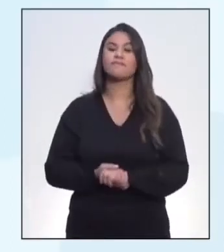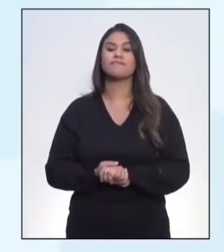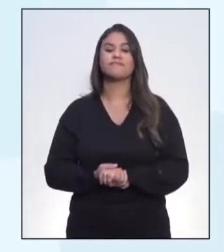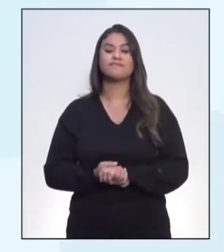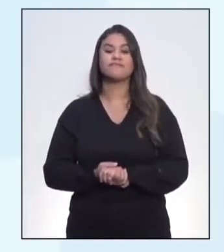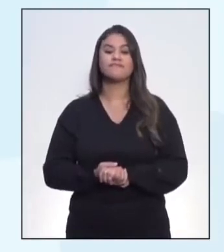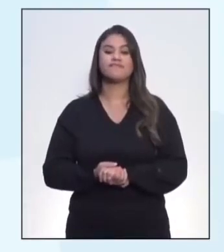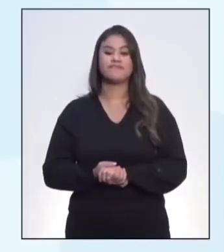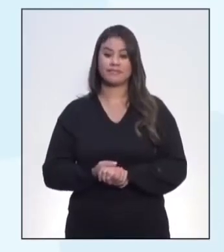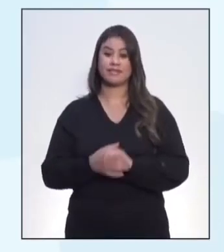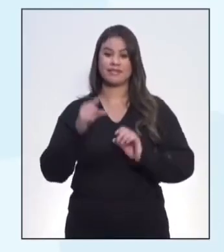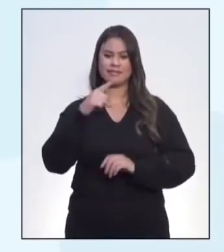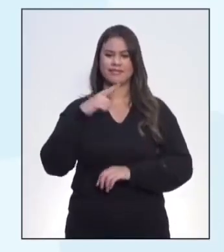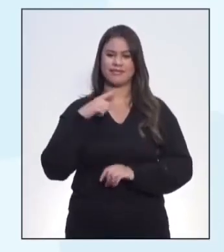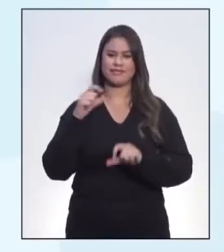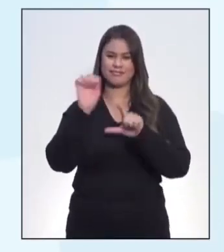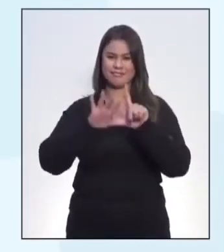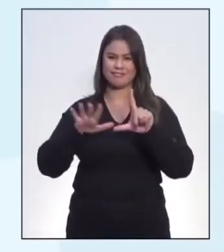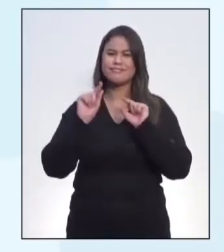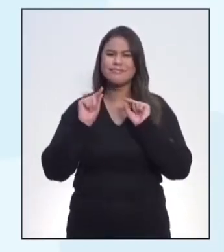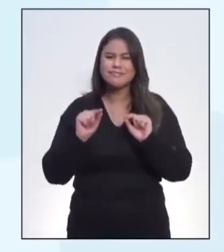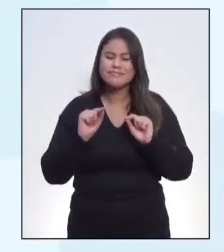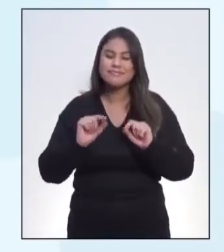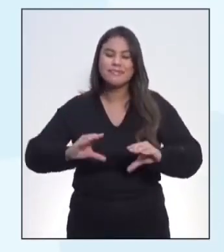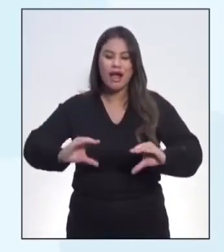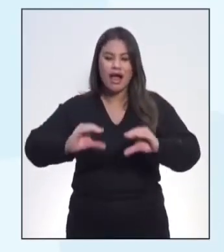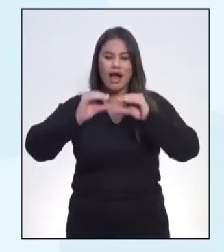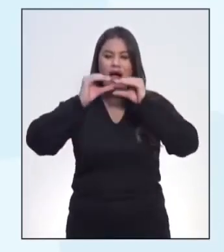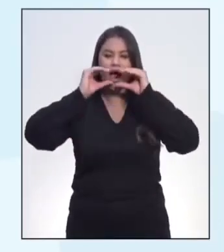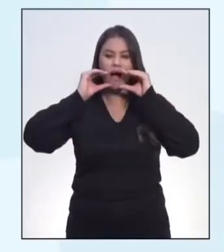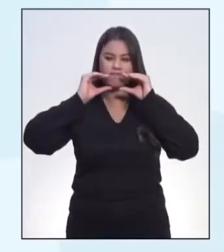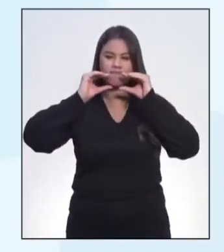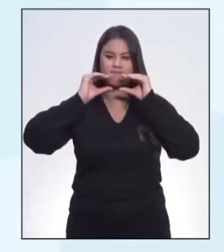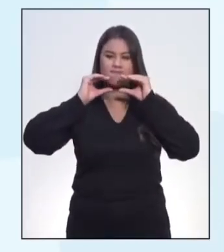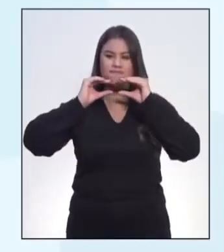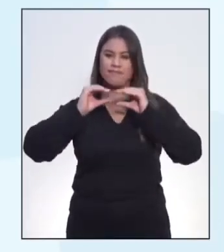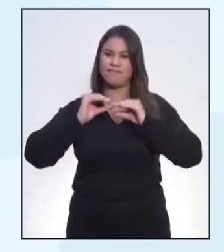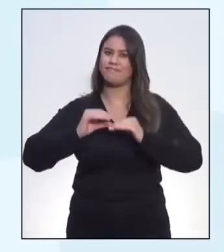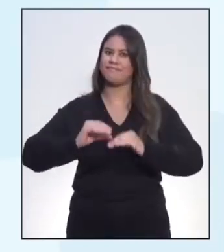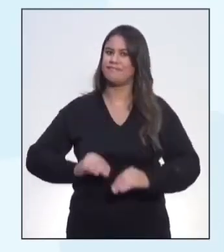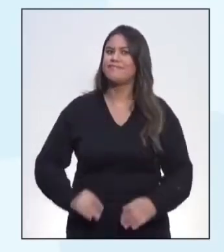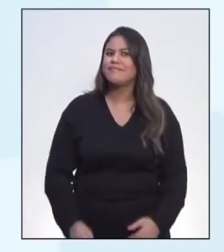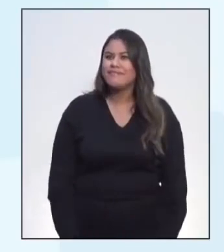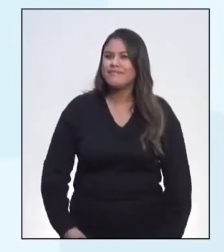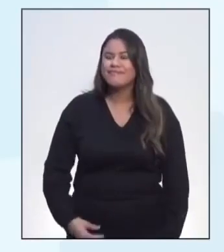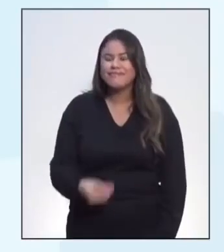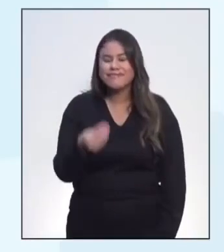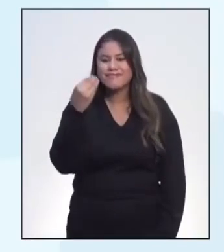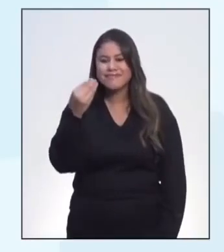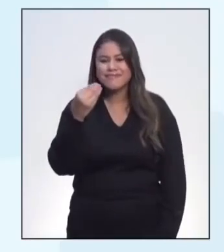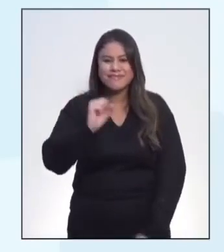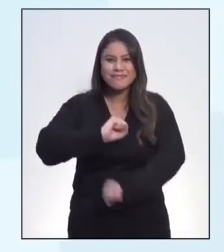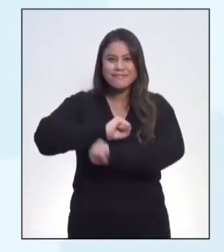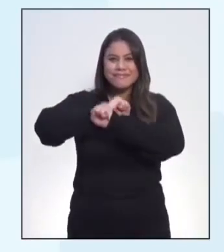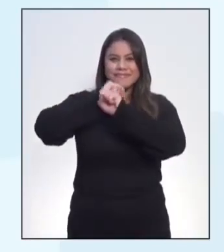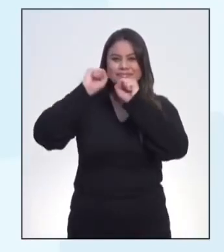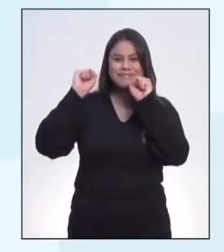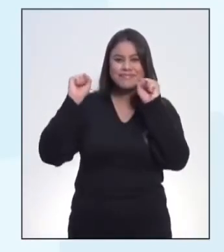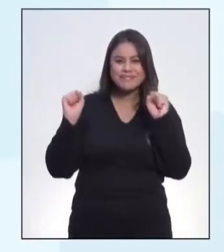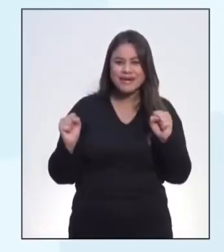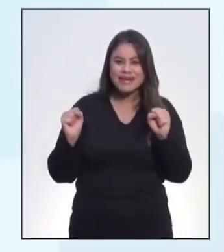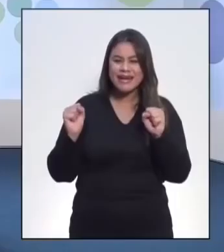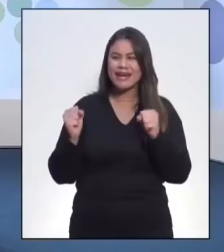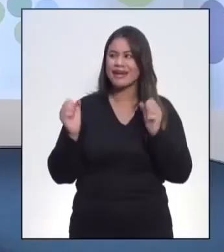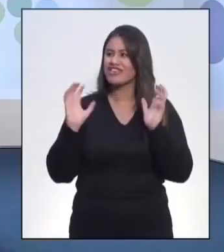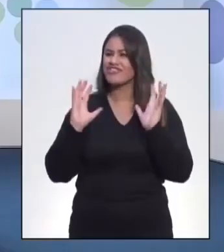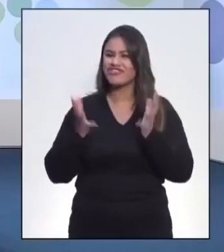isso, Alessandra? Hambúrgueres. É um hambúrguer? Pois é, logo cedo, para quem acordou de madrugada, você já traz